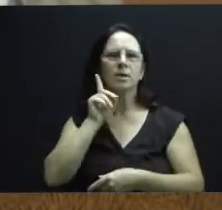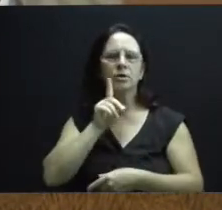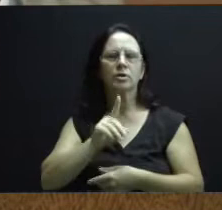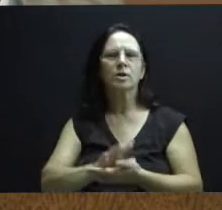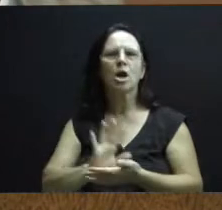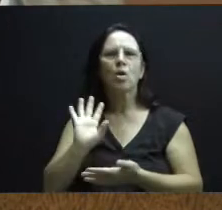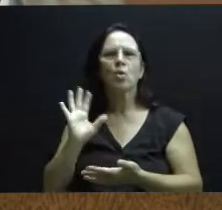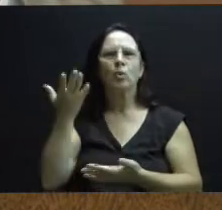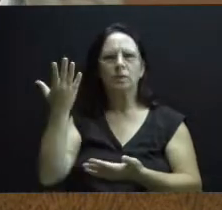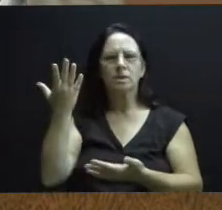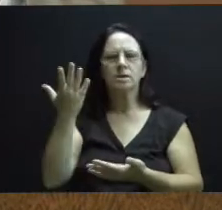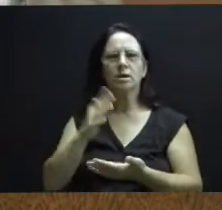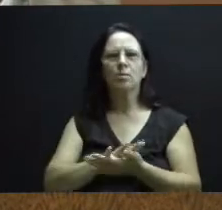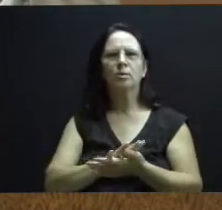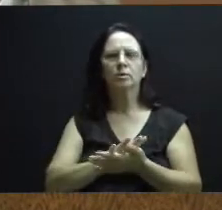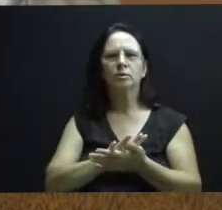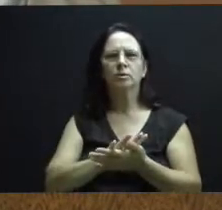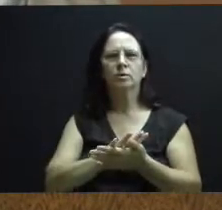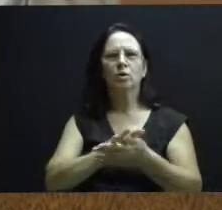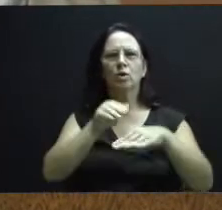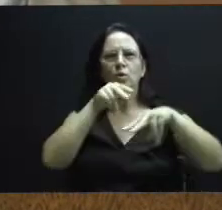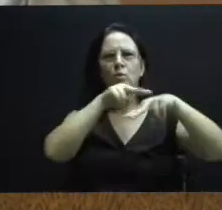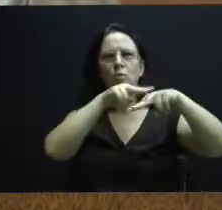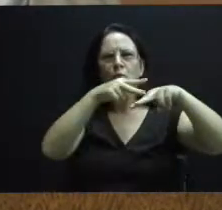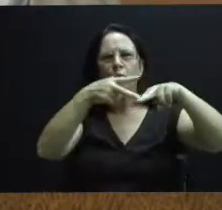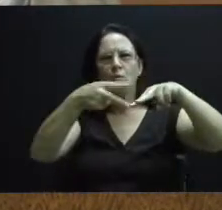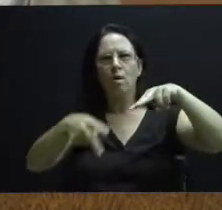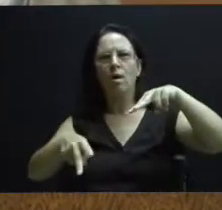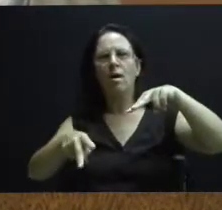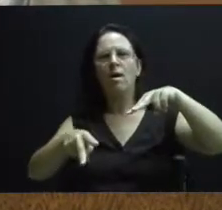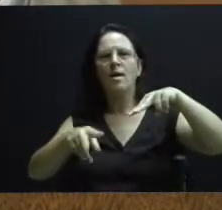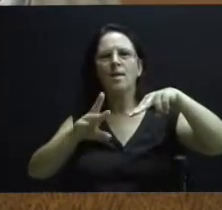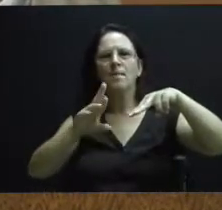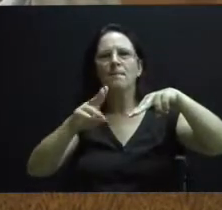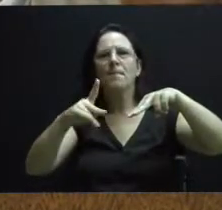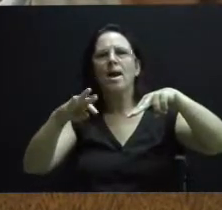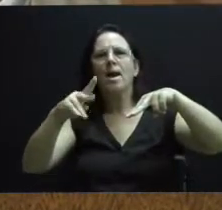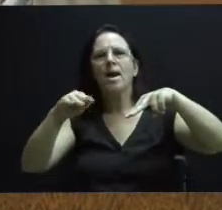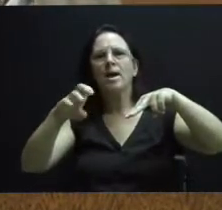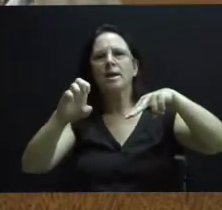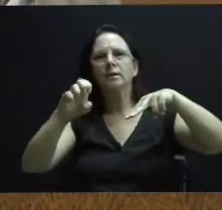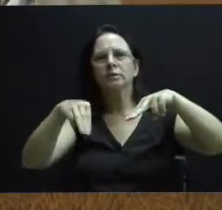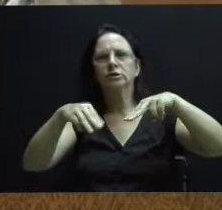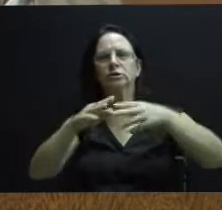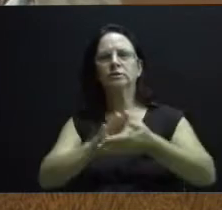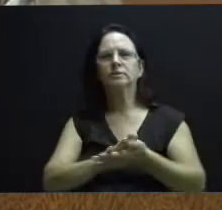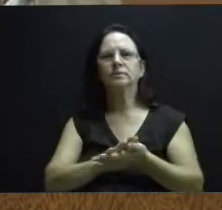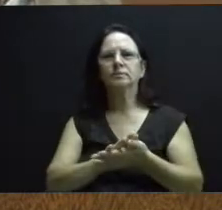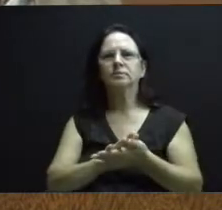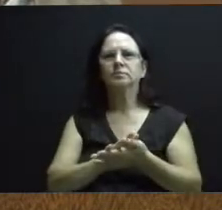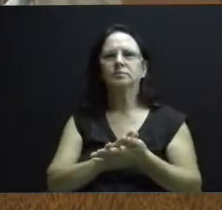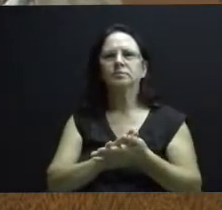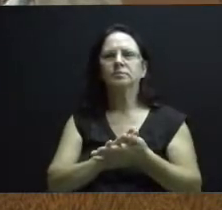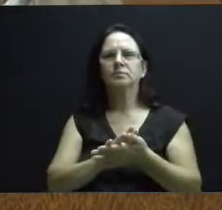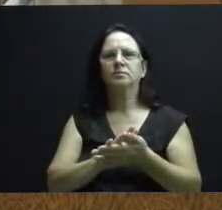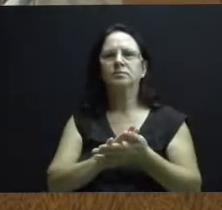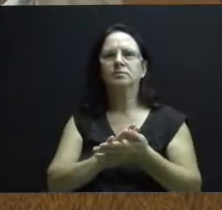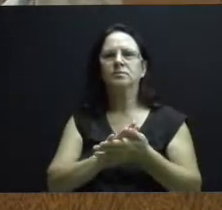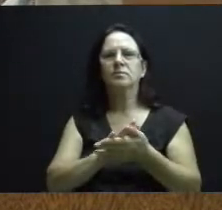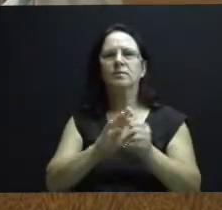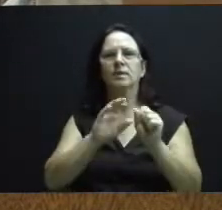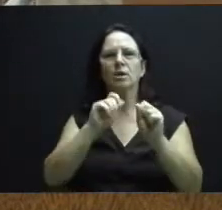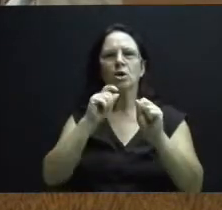ocorreu após o rompimento de uma barragem da mineradora samarco que é